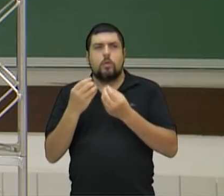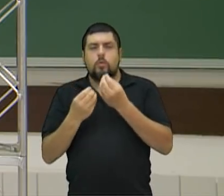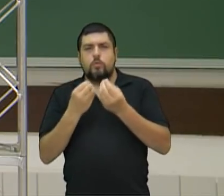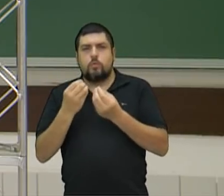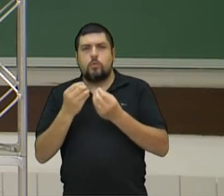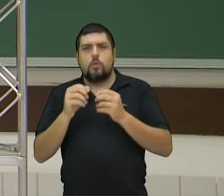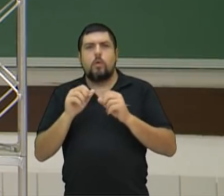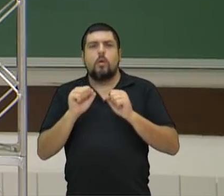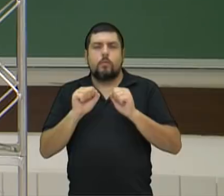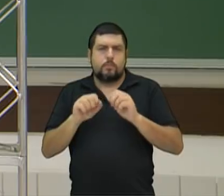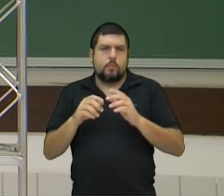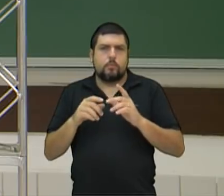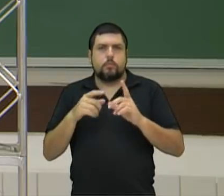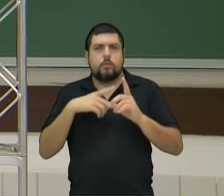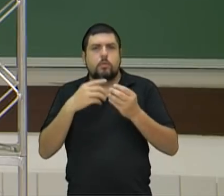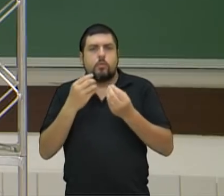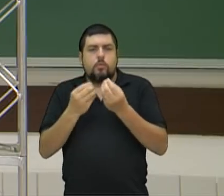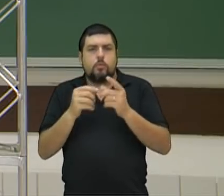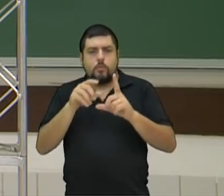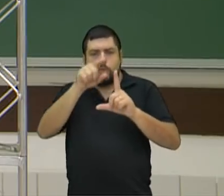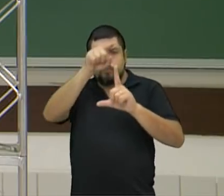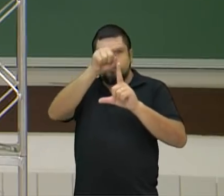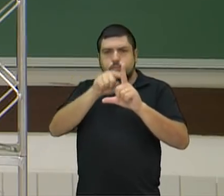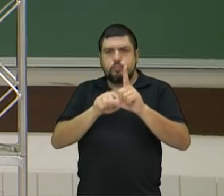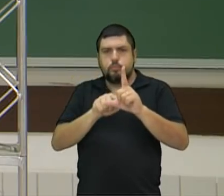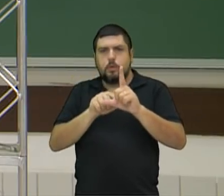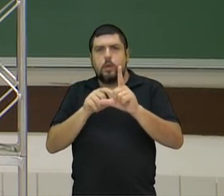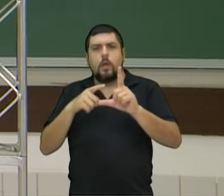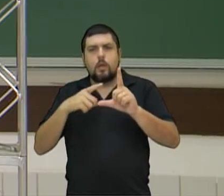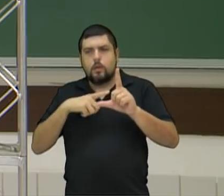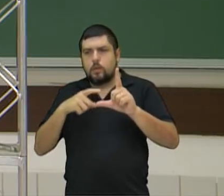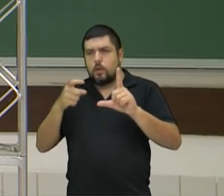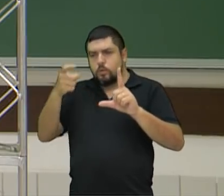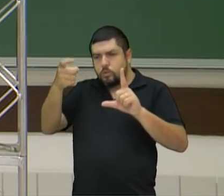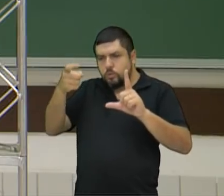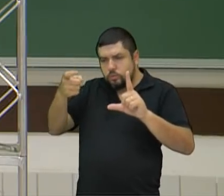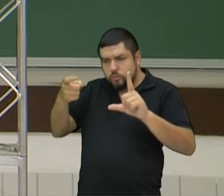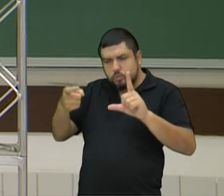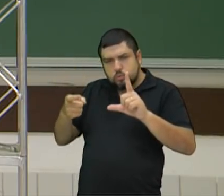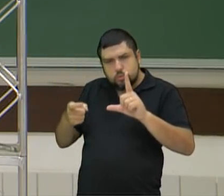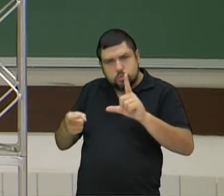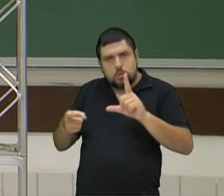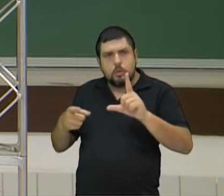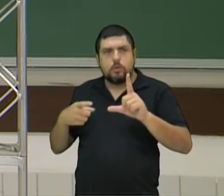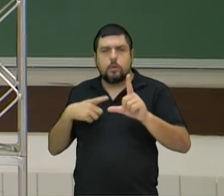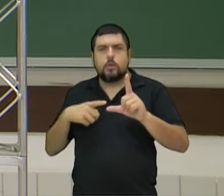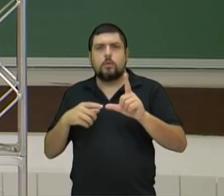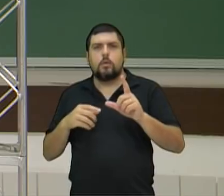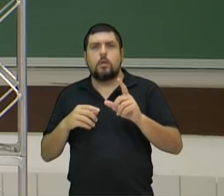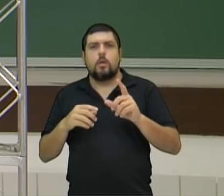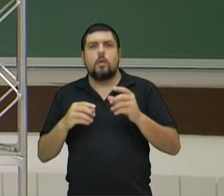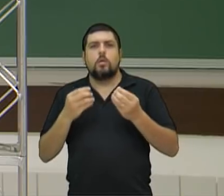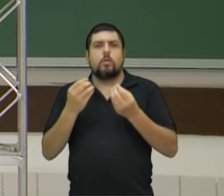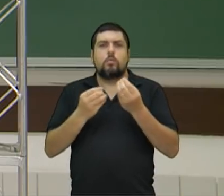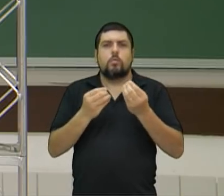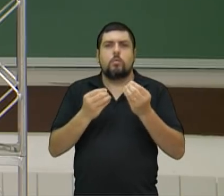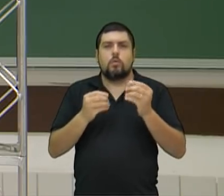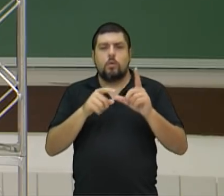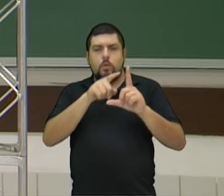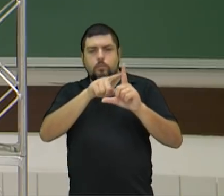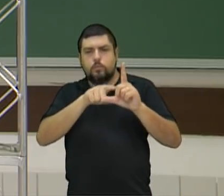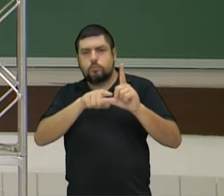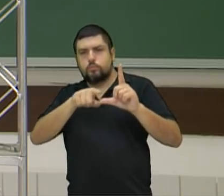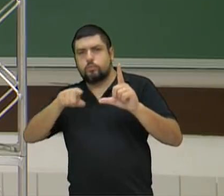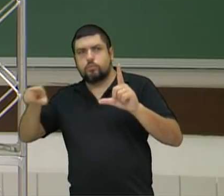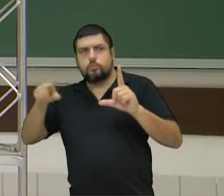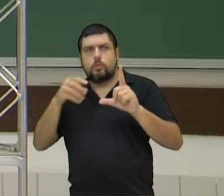mas eu poderia. Então, ele tem domínio para todos os números reais. E a imagem vão ser só os números positivos, porque não tem como esse valor,